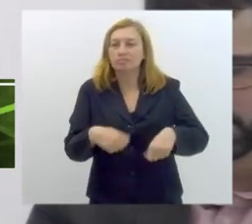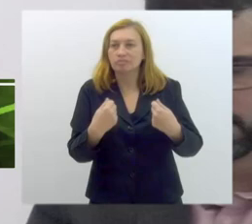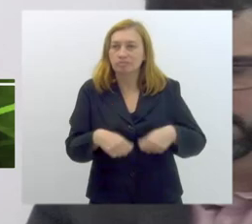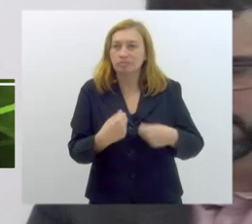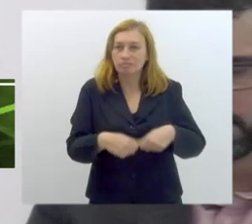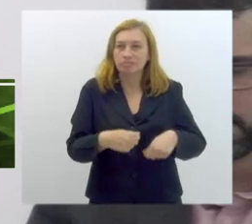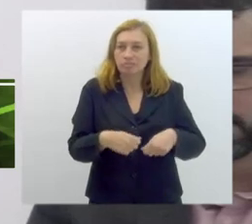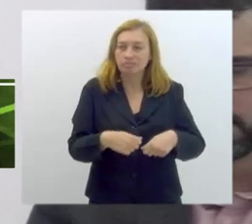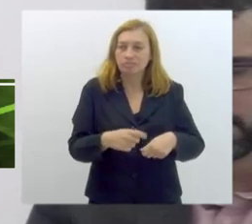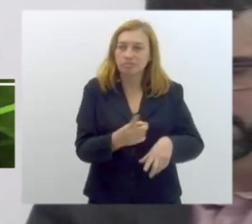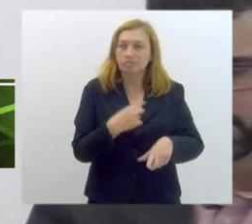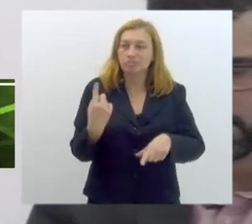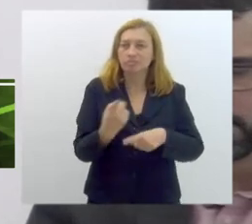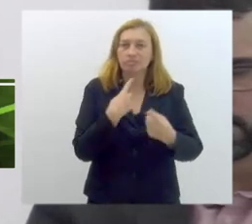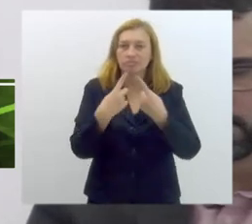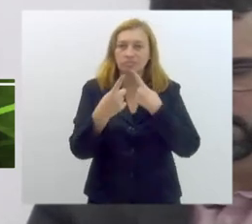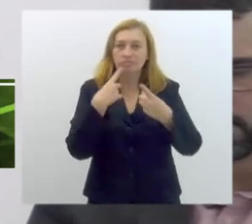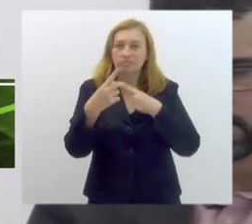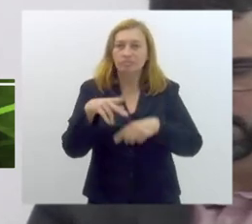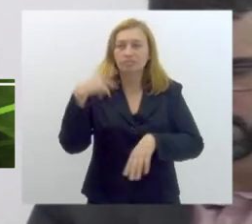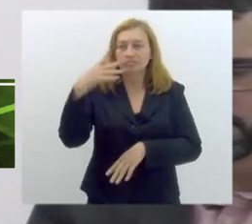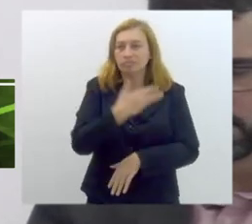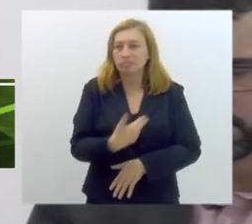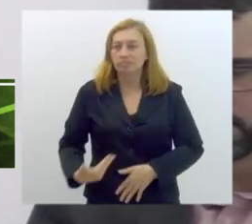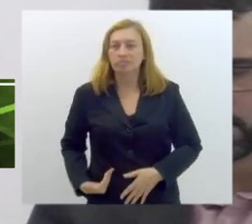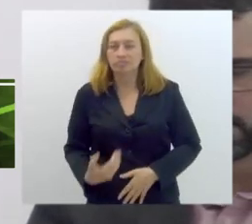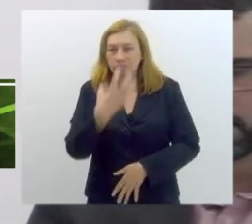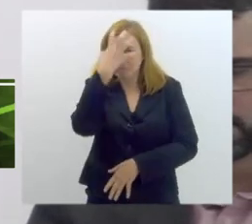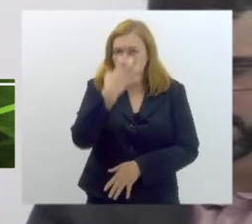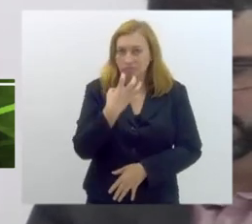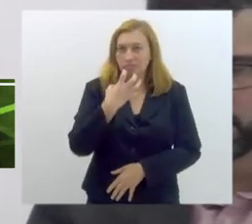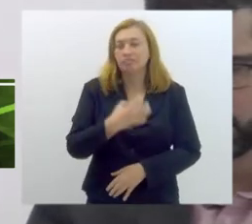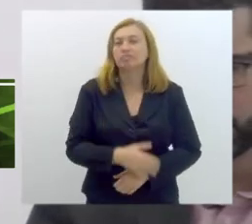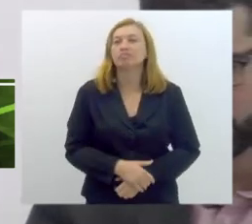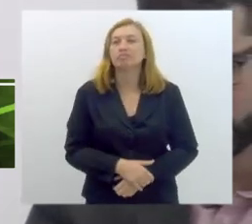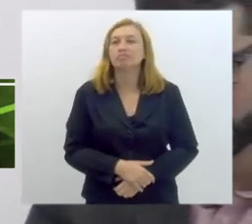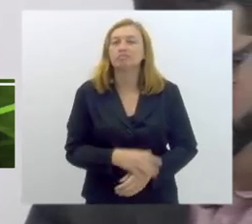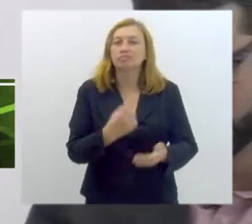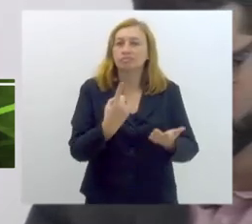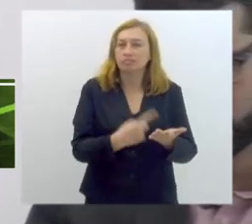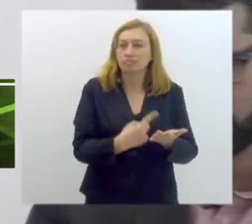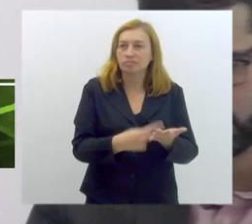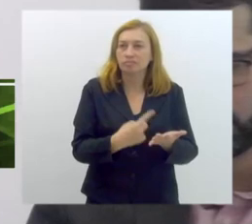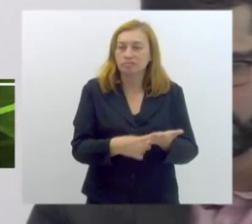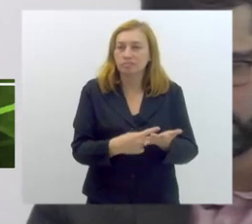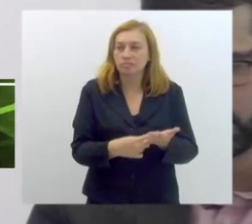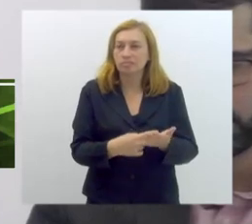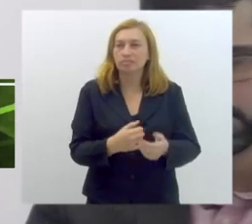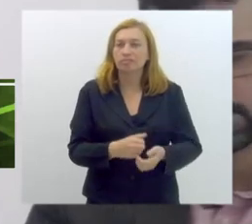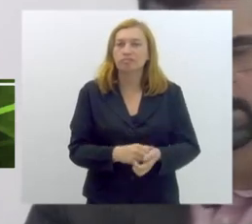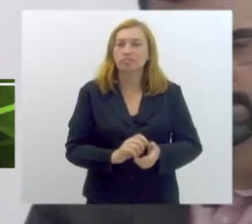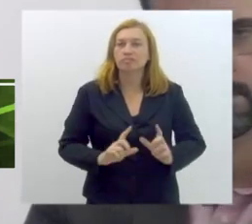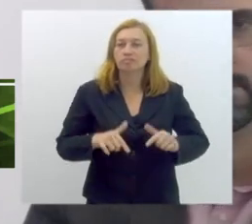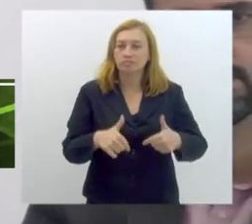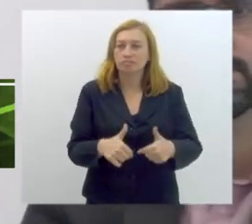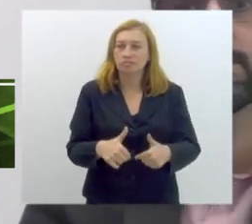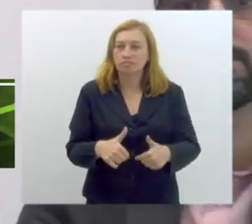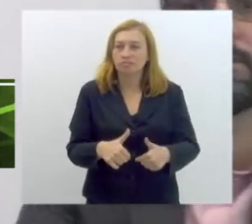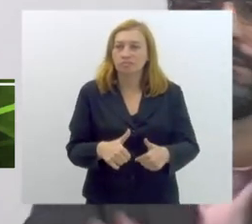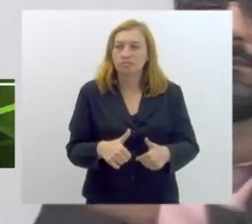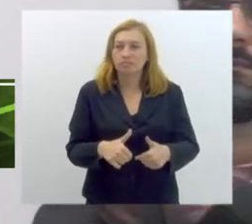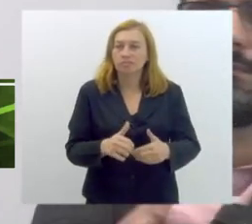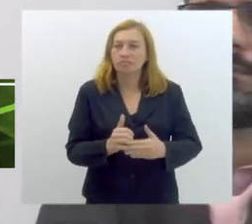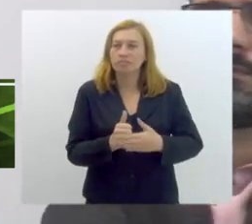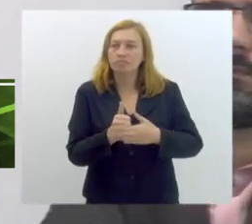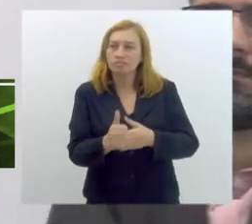trazer para as nossas discussões de política pública essa seriedade. E a condução pelo meio de consórcio é a